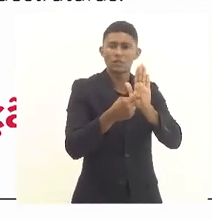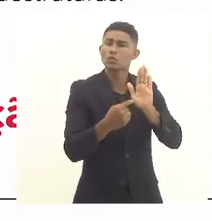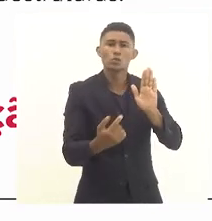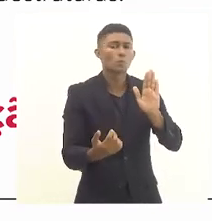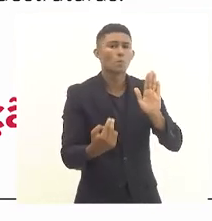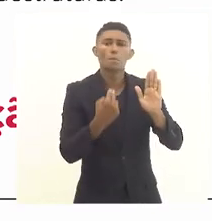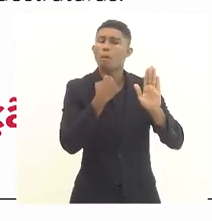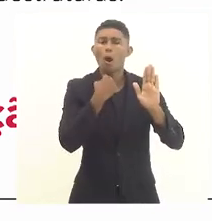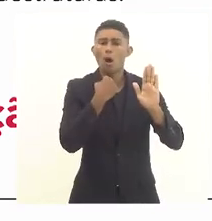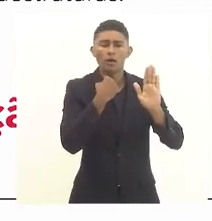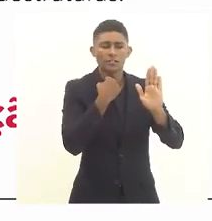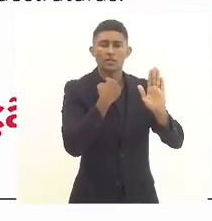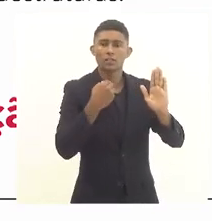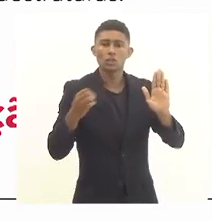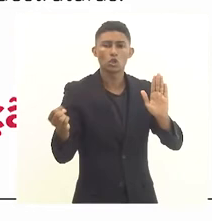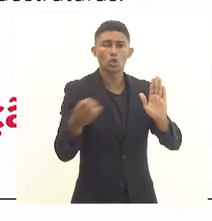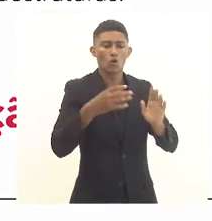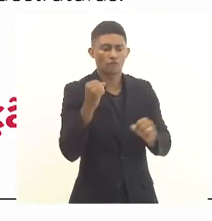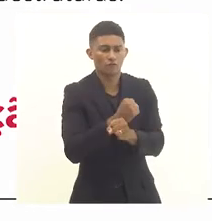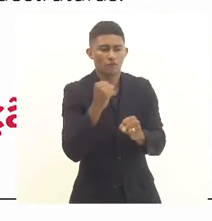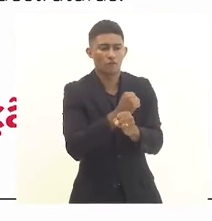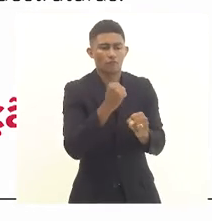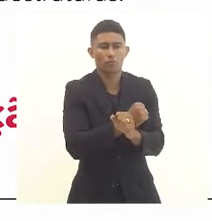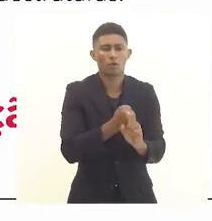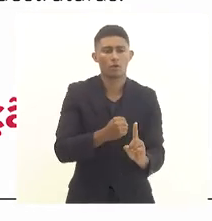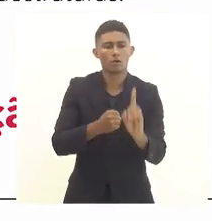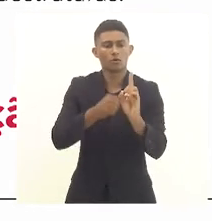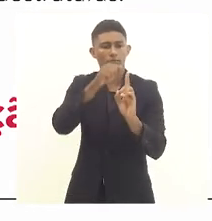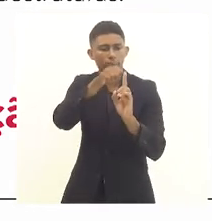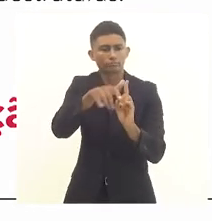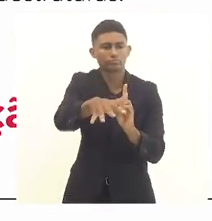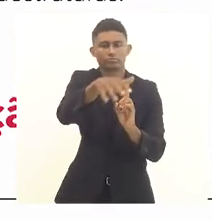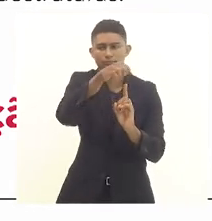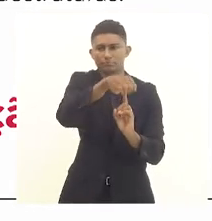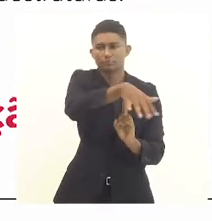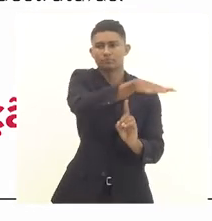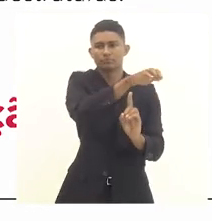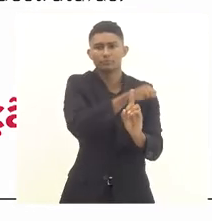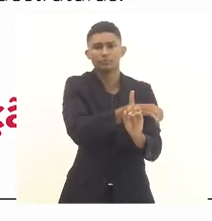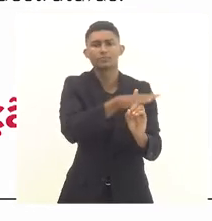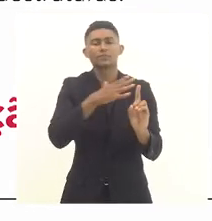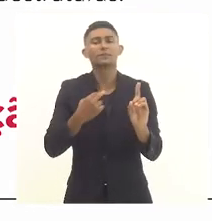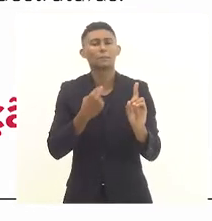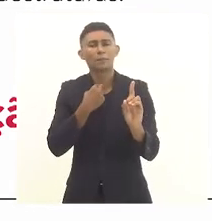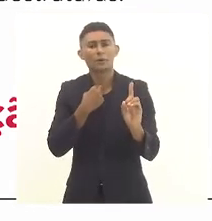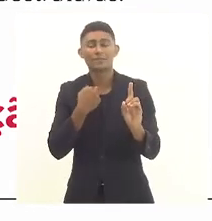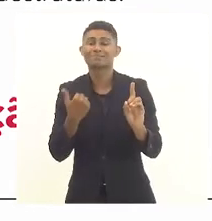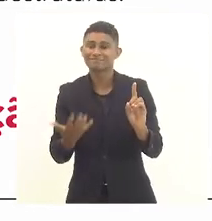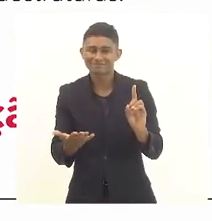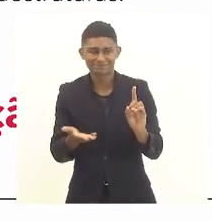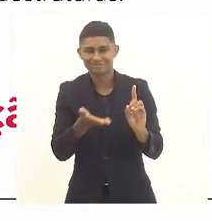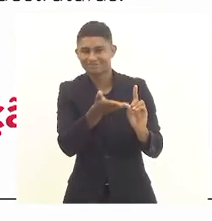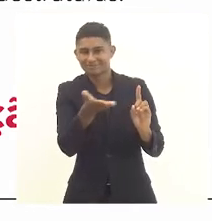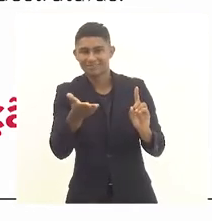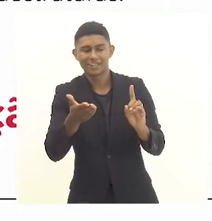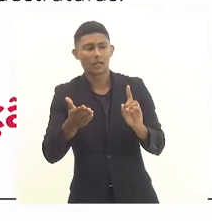antena, que não deixam construir a próxima torre. E essas áreas são exatamente as áreas de urbanização mais recente, onde as pessoas foram morar